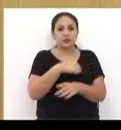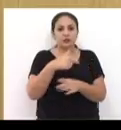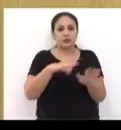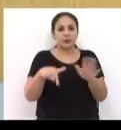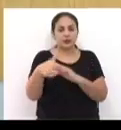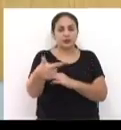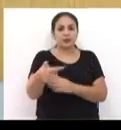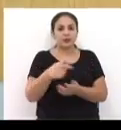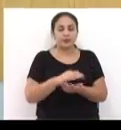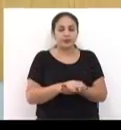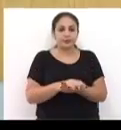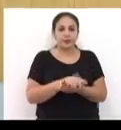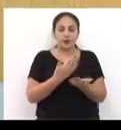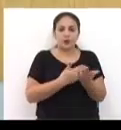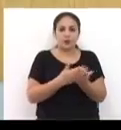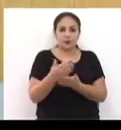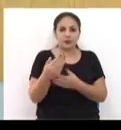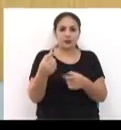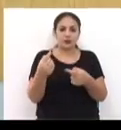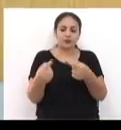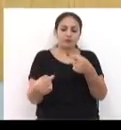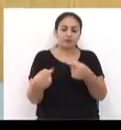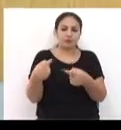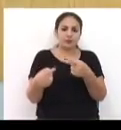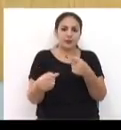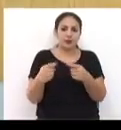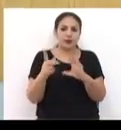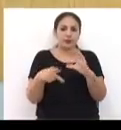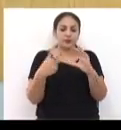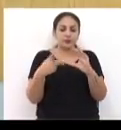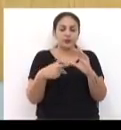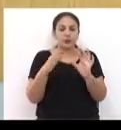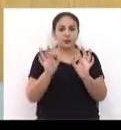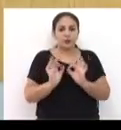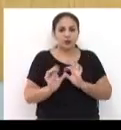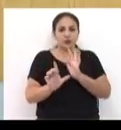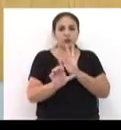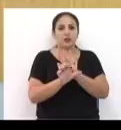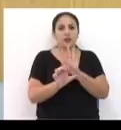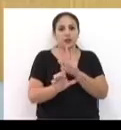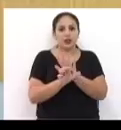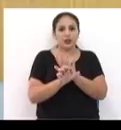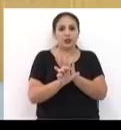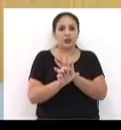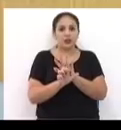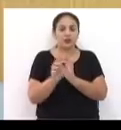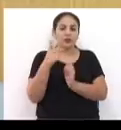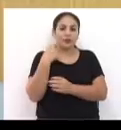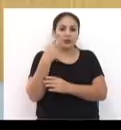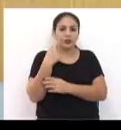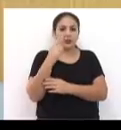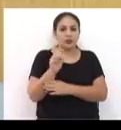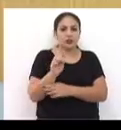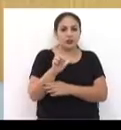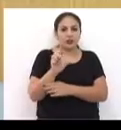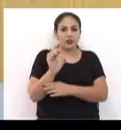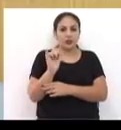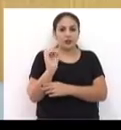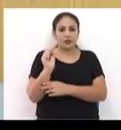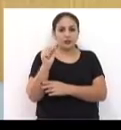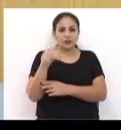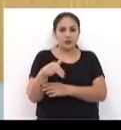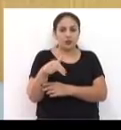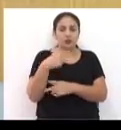semana. Começou a tramitar na Câmara Municipal o projeto de lei do vereador Gleison Consalter, que estabelece